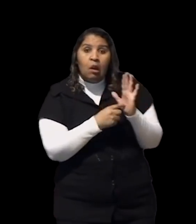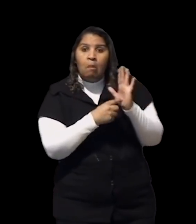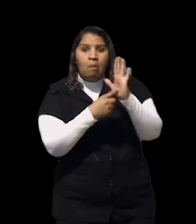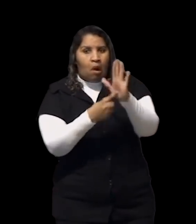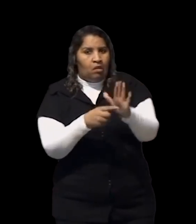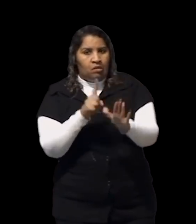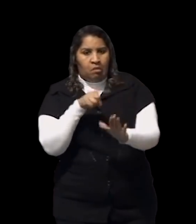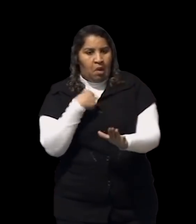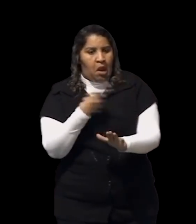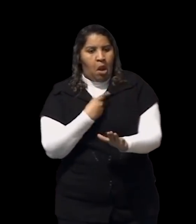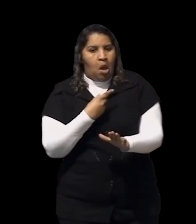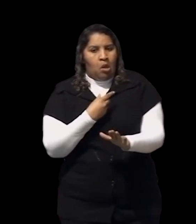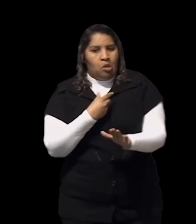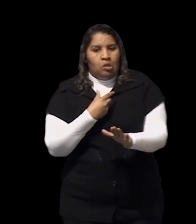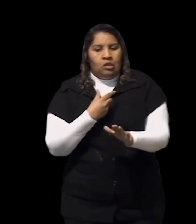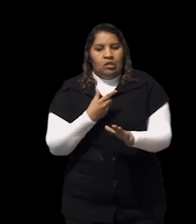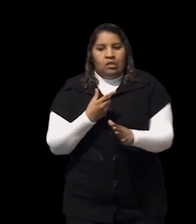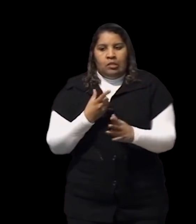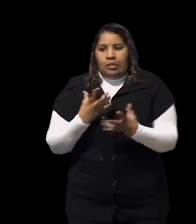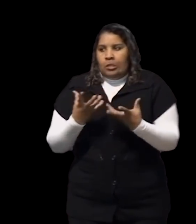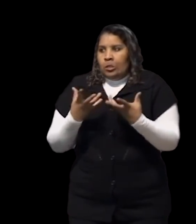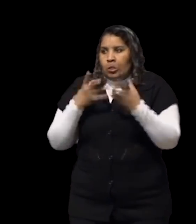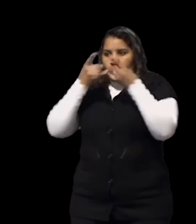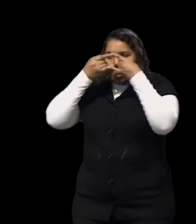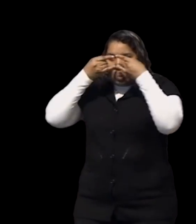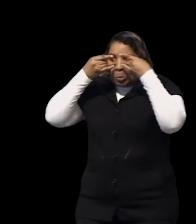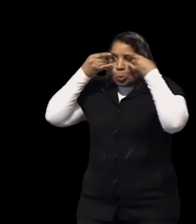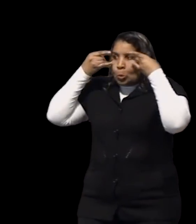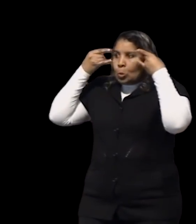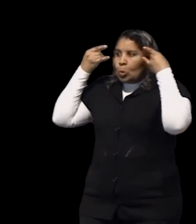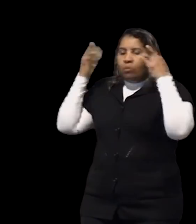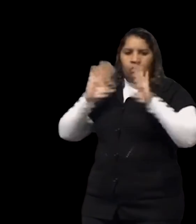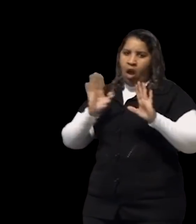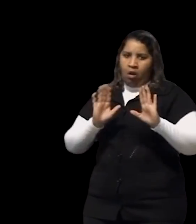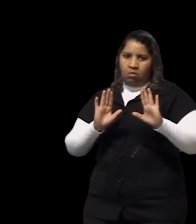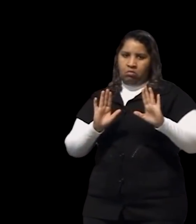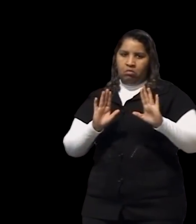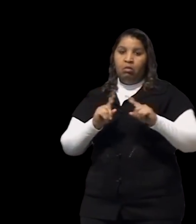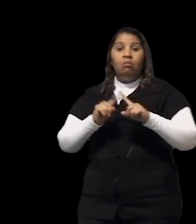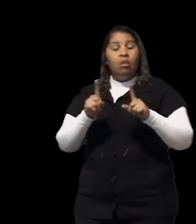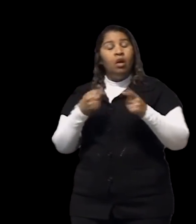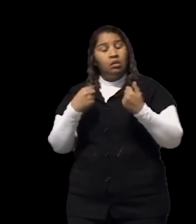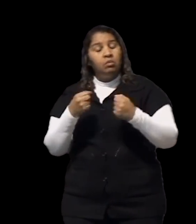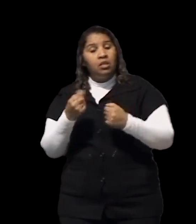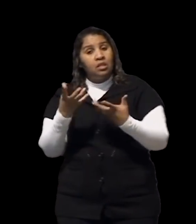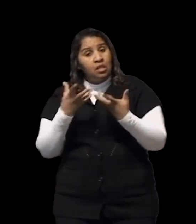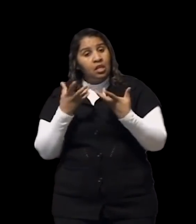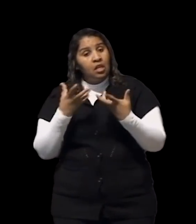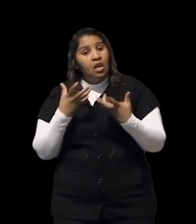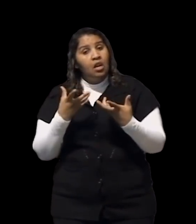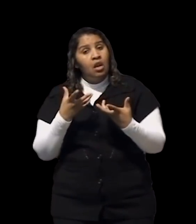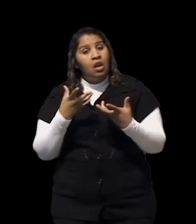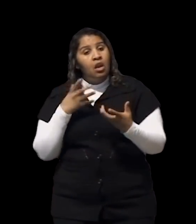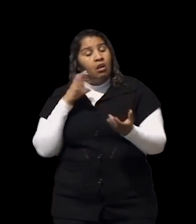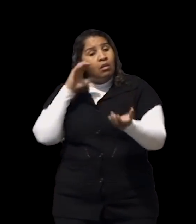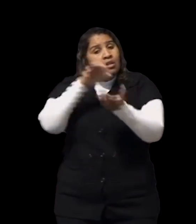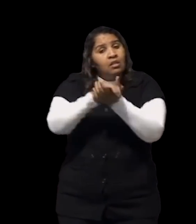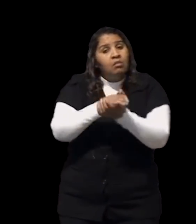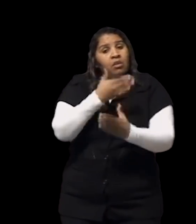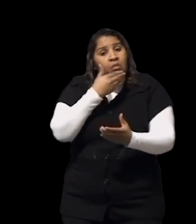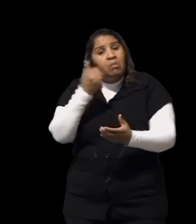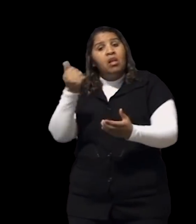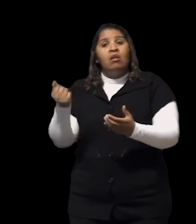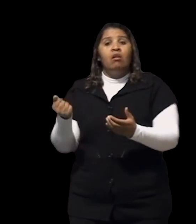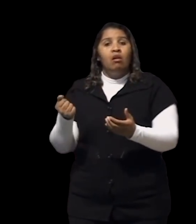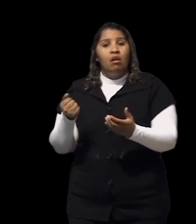ambicioso você teve adicionar o melhor casamento você teve adicionar pelos melhores filhos você quer mesmo